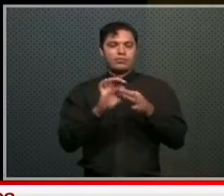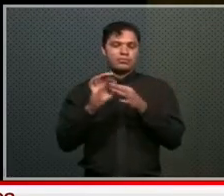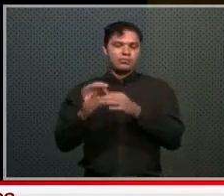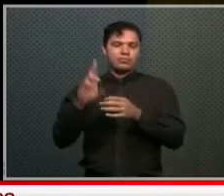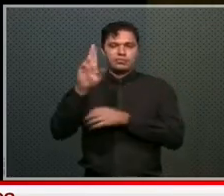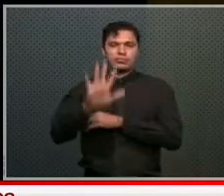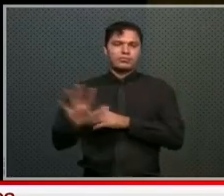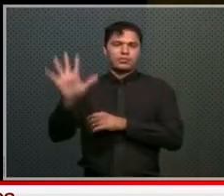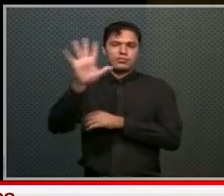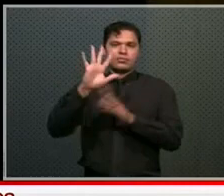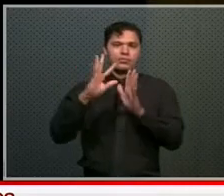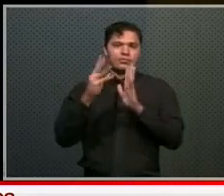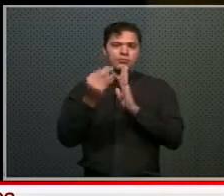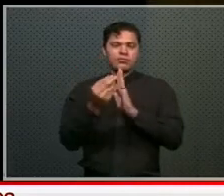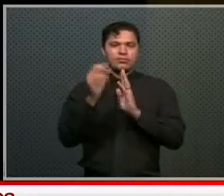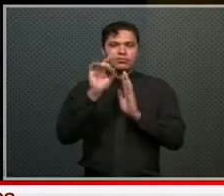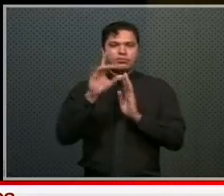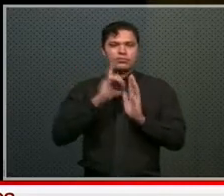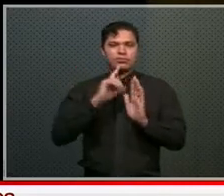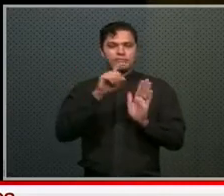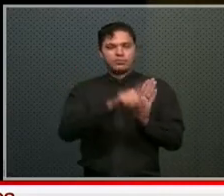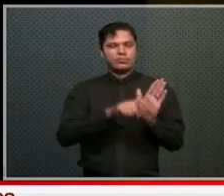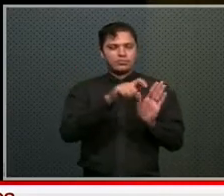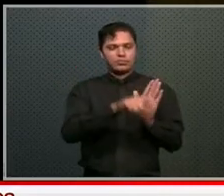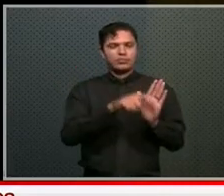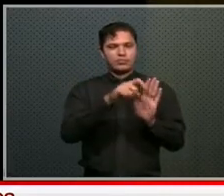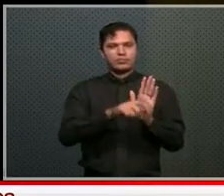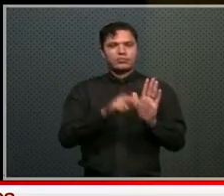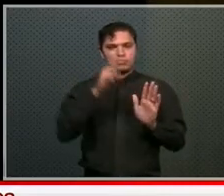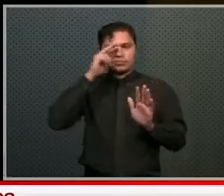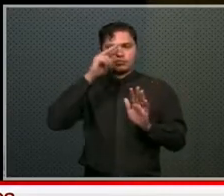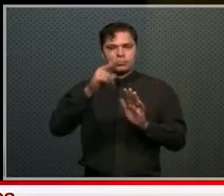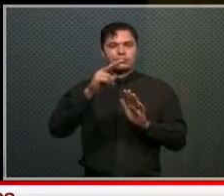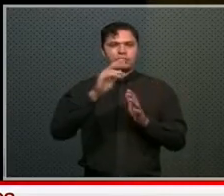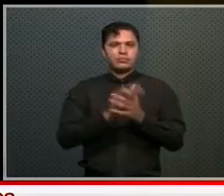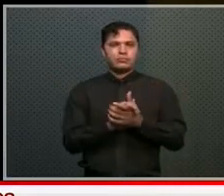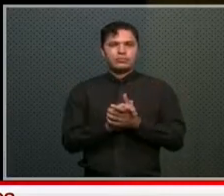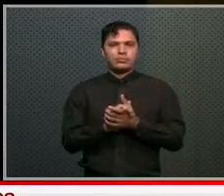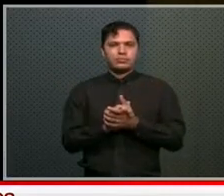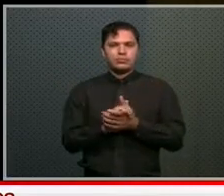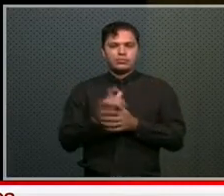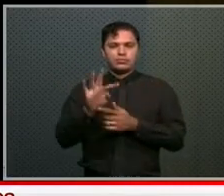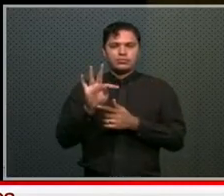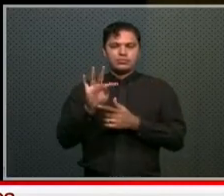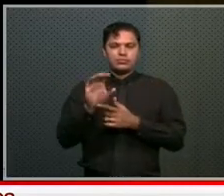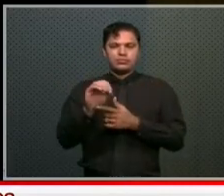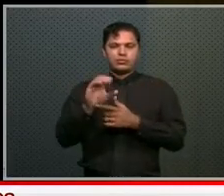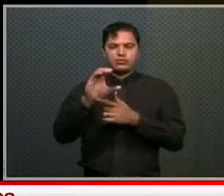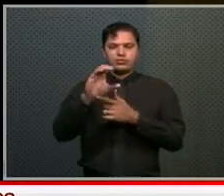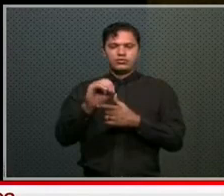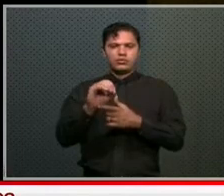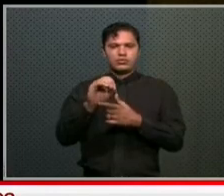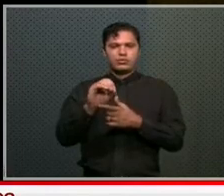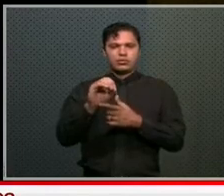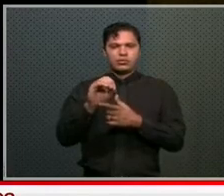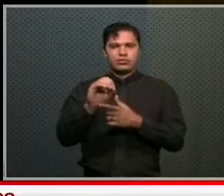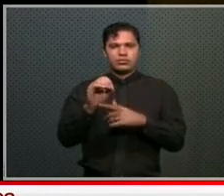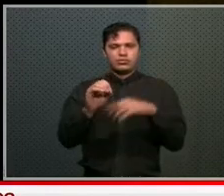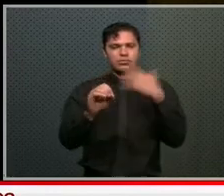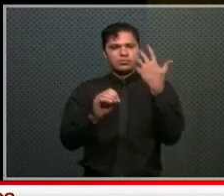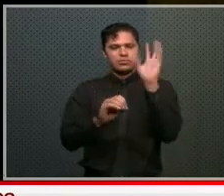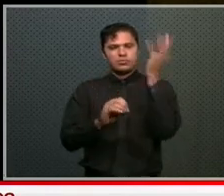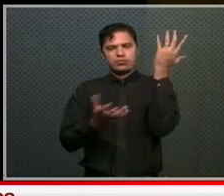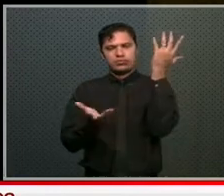amazônico só havia uma agricultura extremamente incipiente de toco baseado na derruba e queima